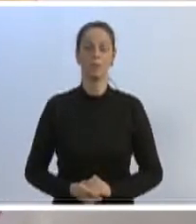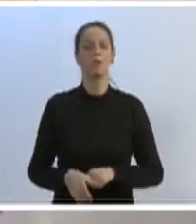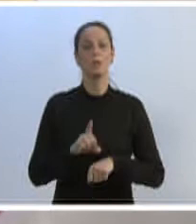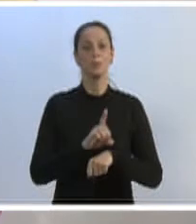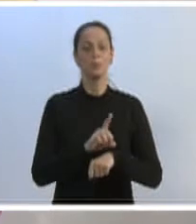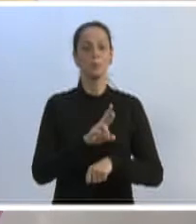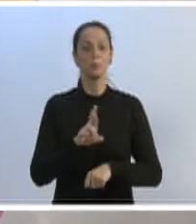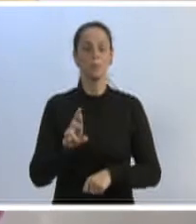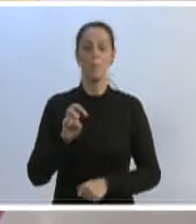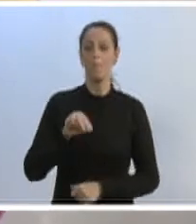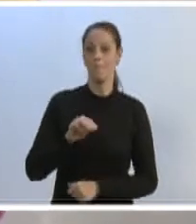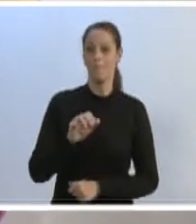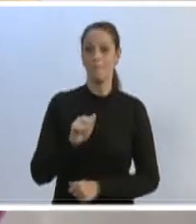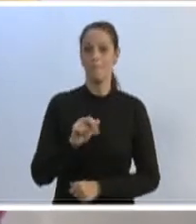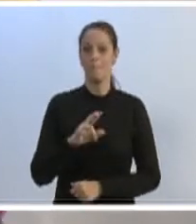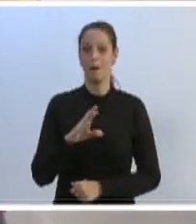Bramoschi